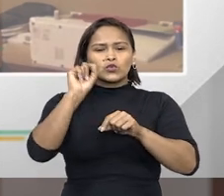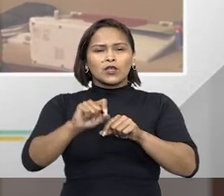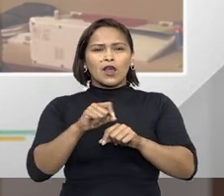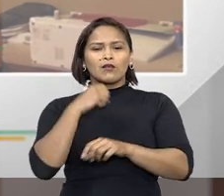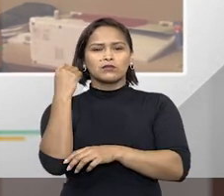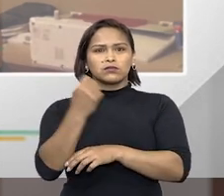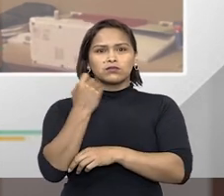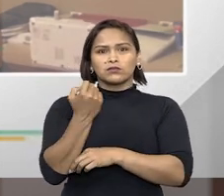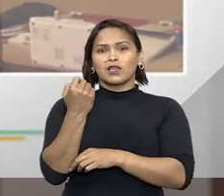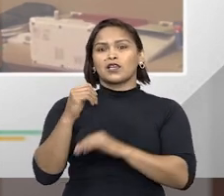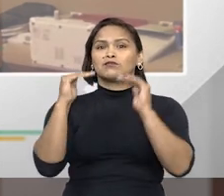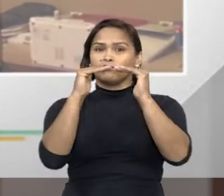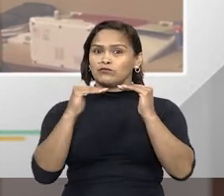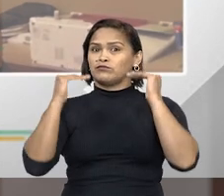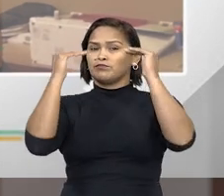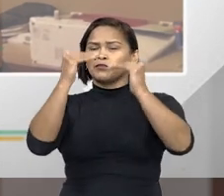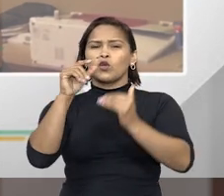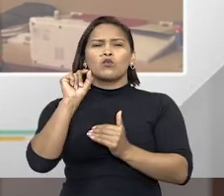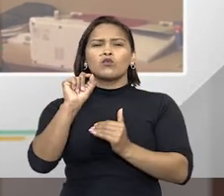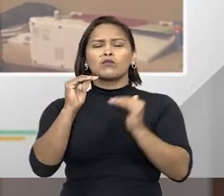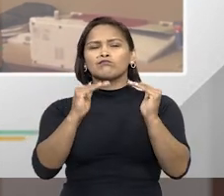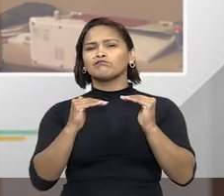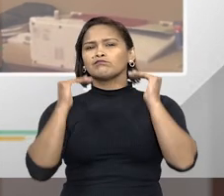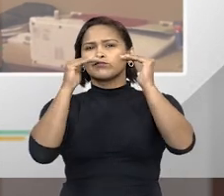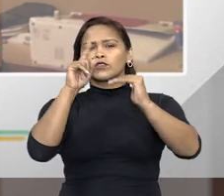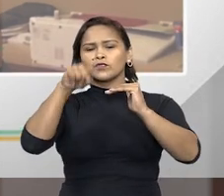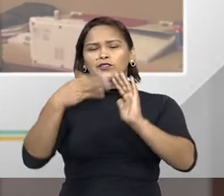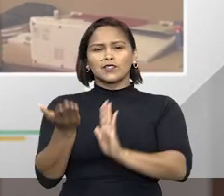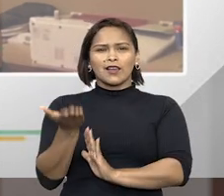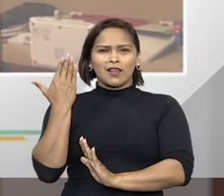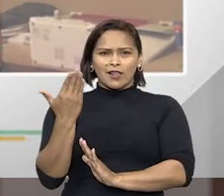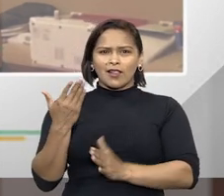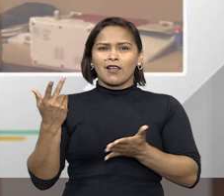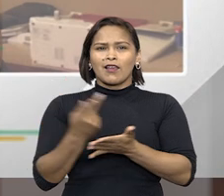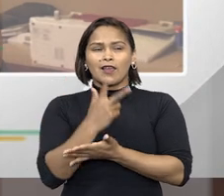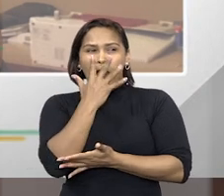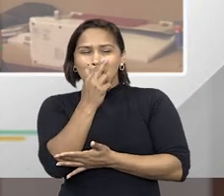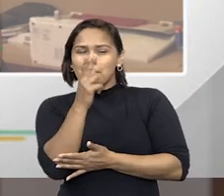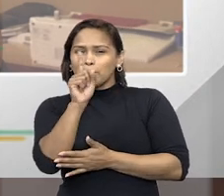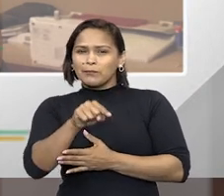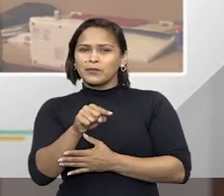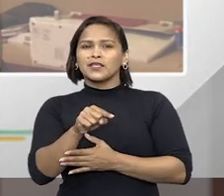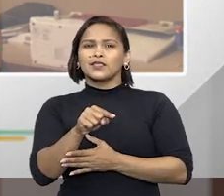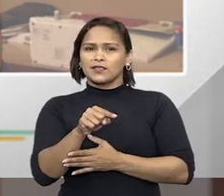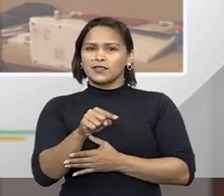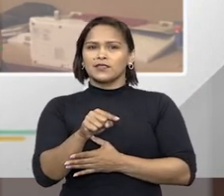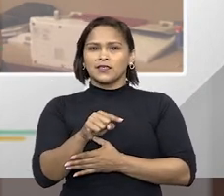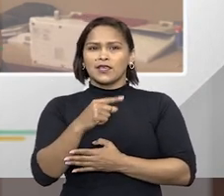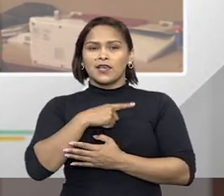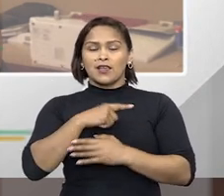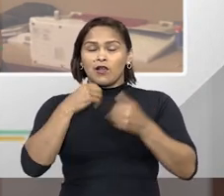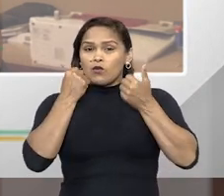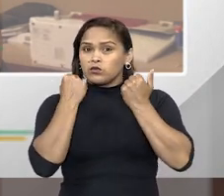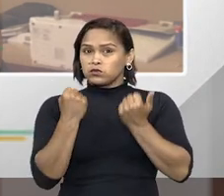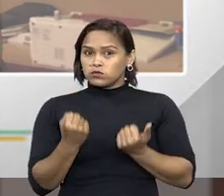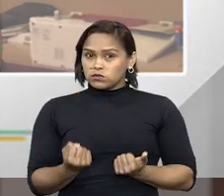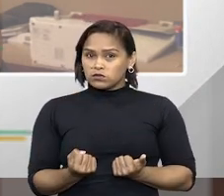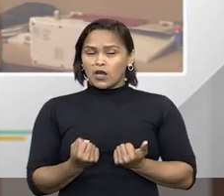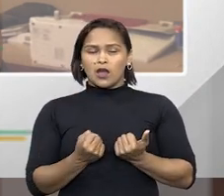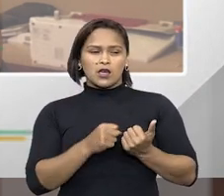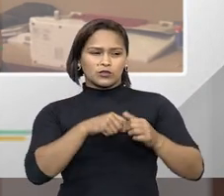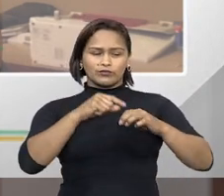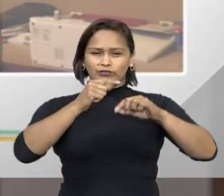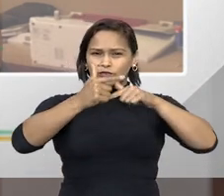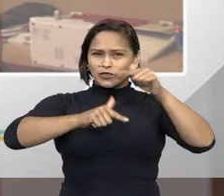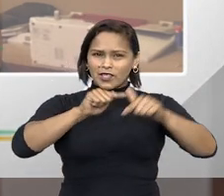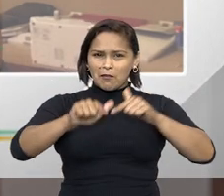do Supremo. O Supremo já, naquela época, achava-se que estava hipercarregado de atribuições,